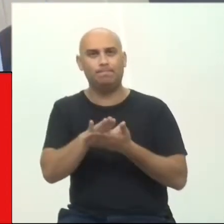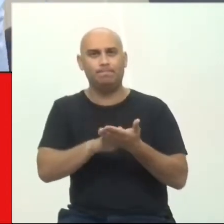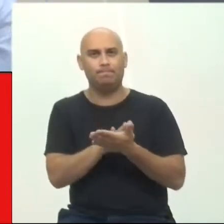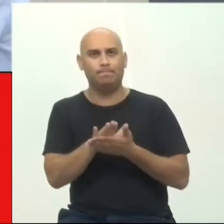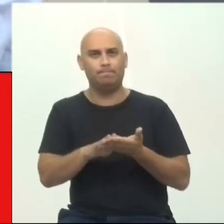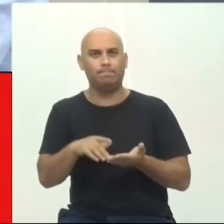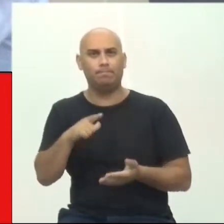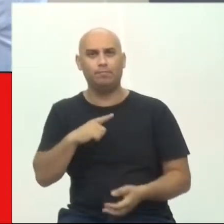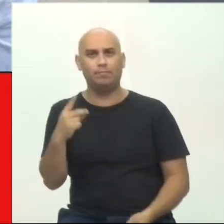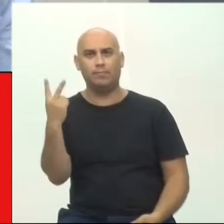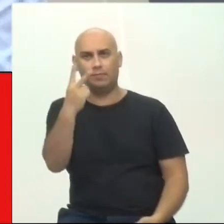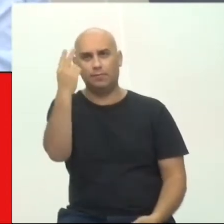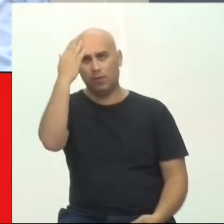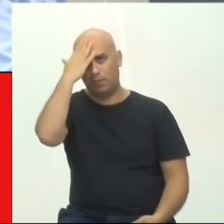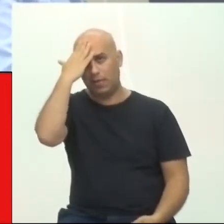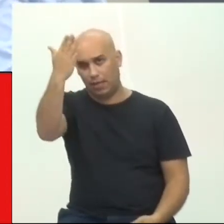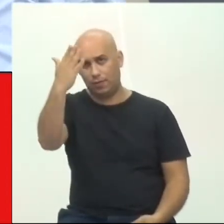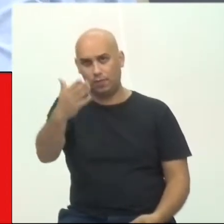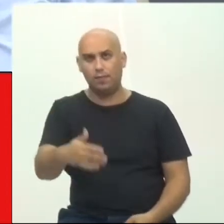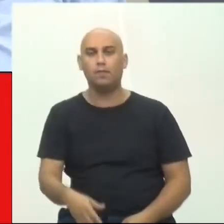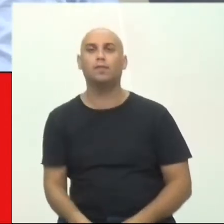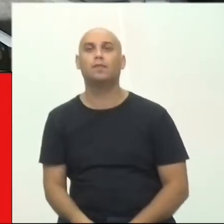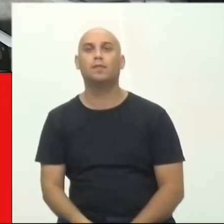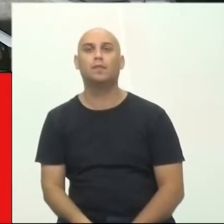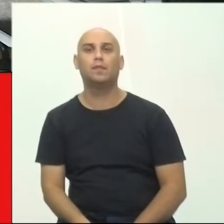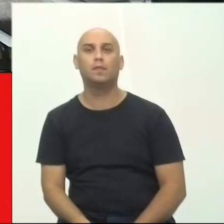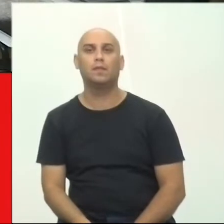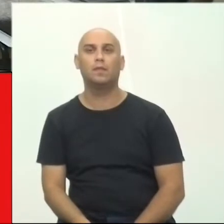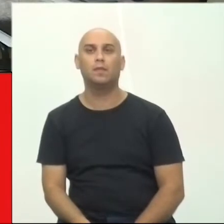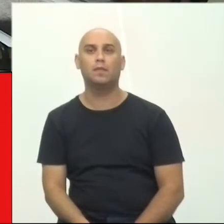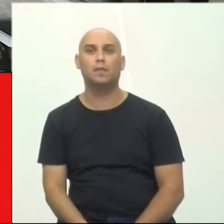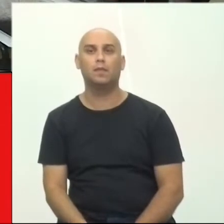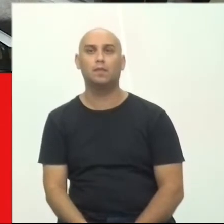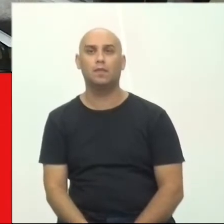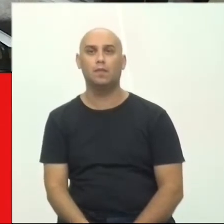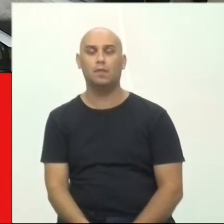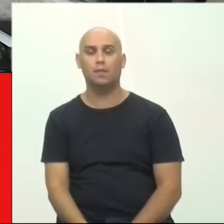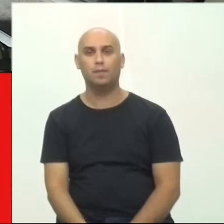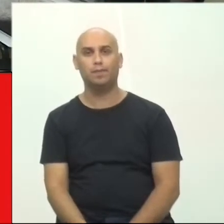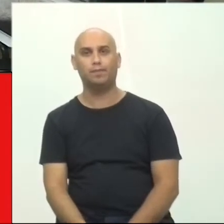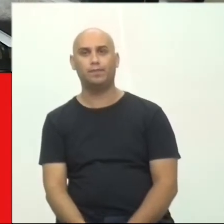referente ao valor. Obrigado, viu? Então,